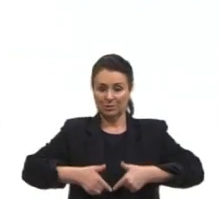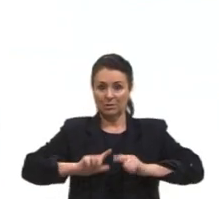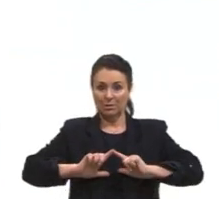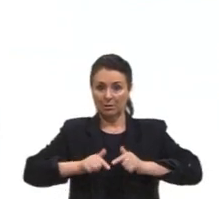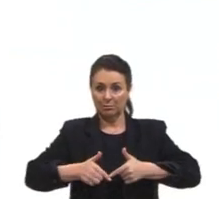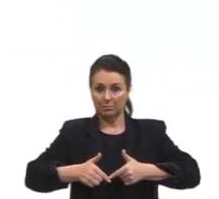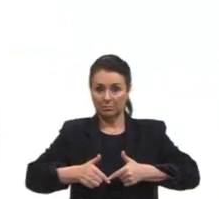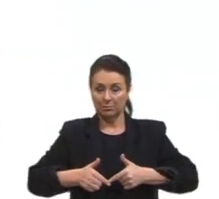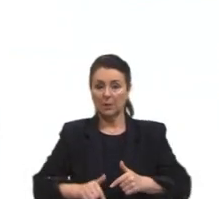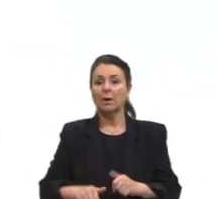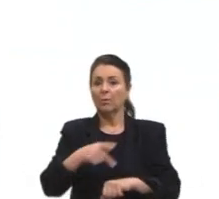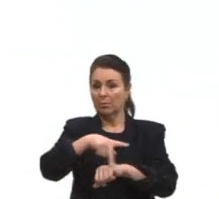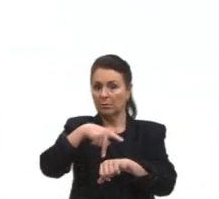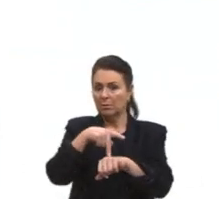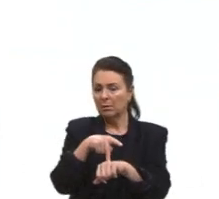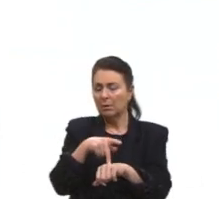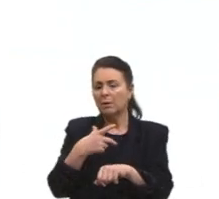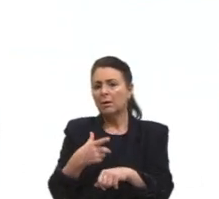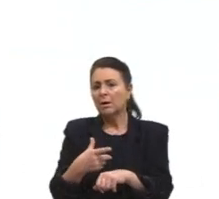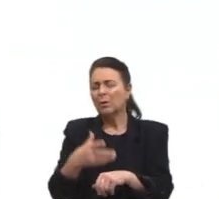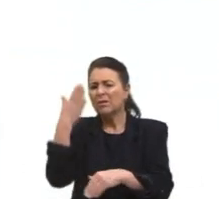que entende esses esses